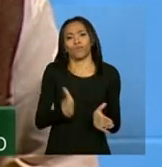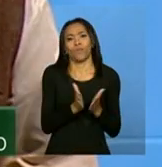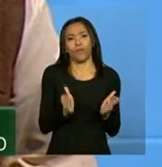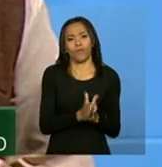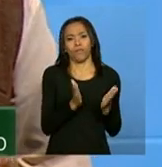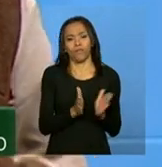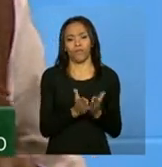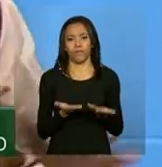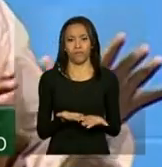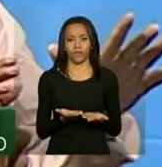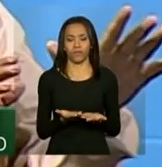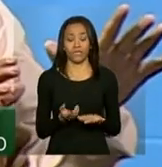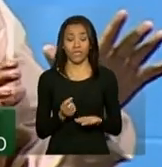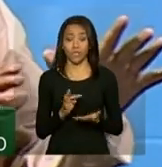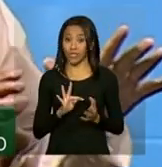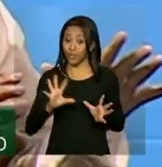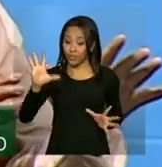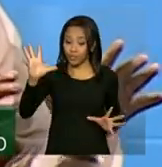culmina